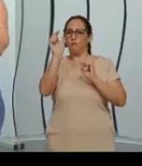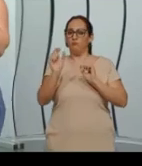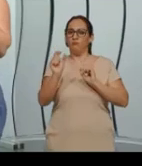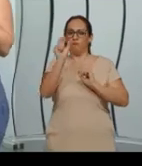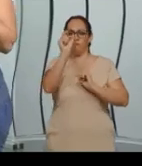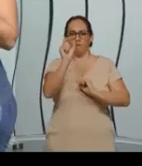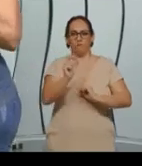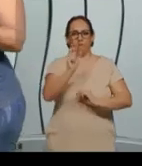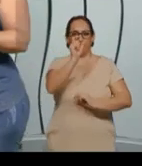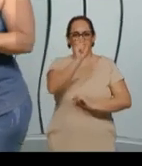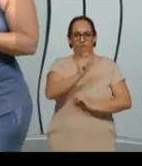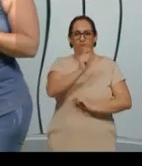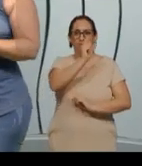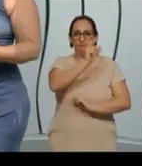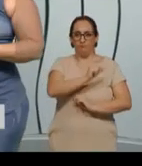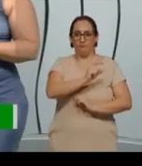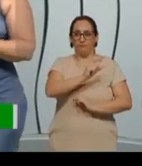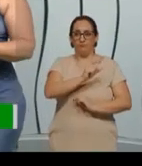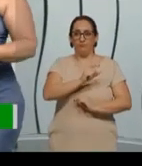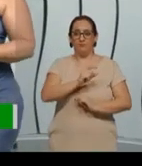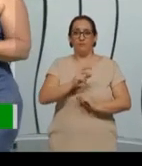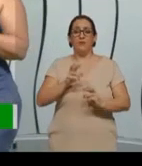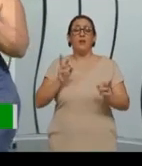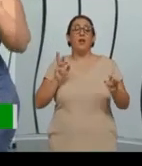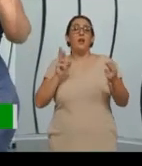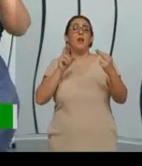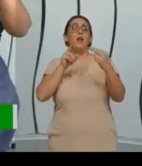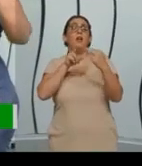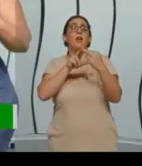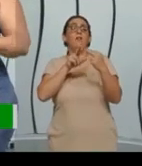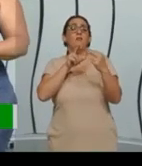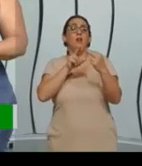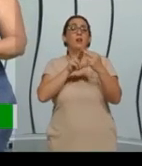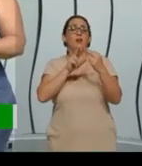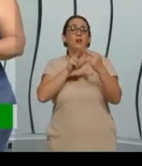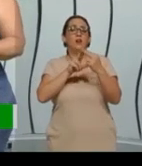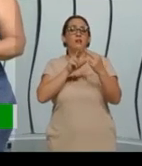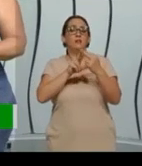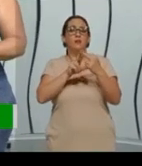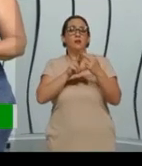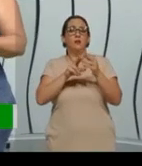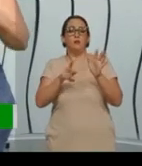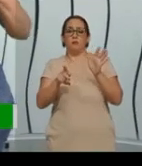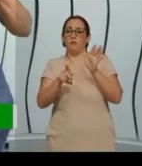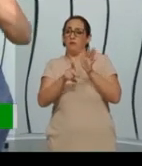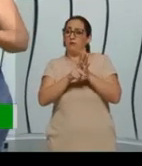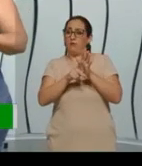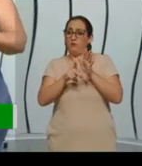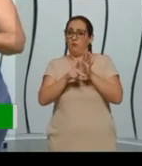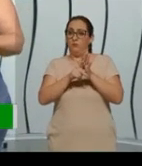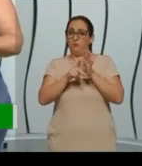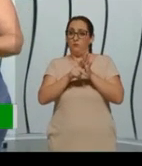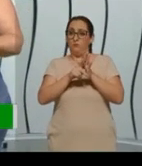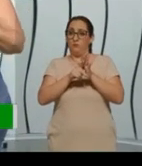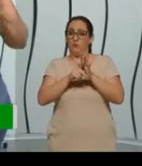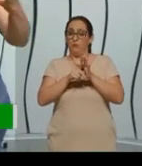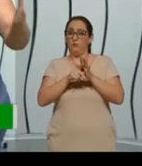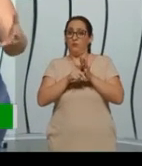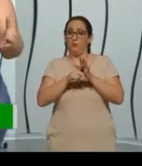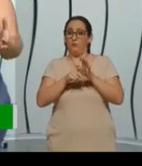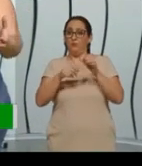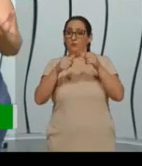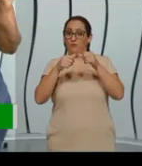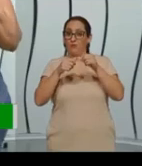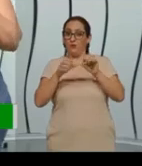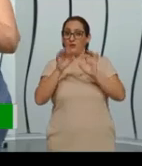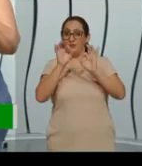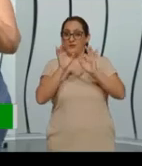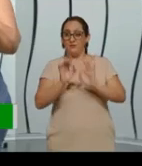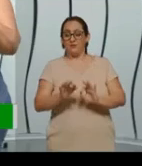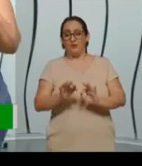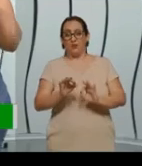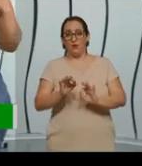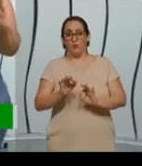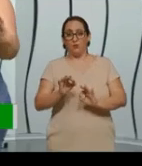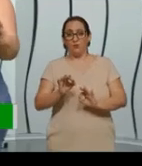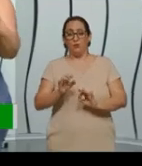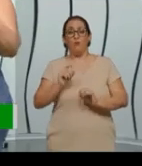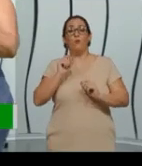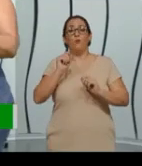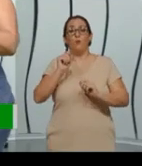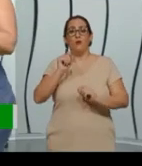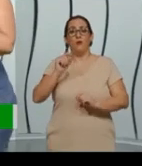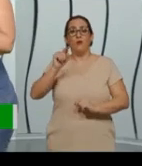diante. Então, o referencial para você colocar, né, na posição certinha, o ideal é